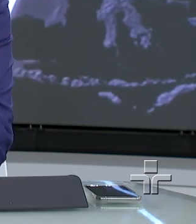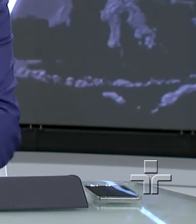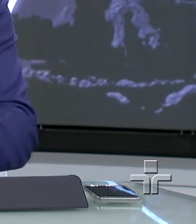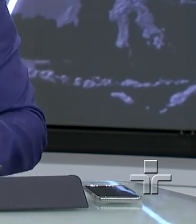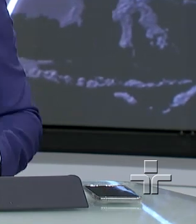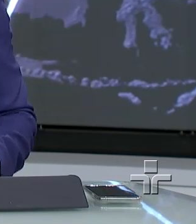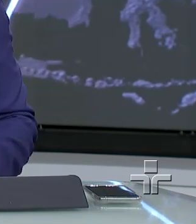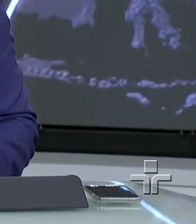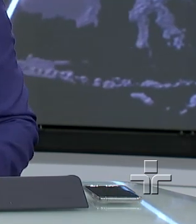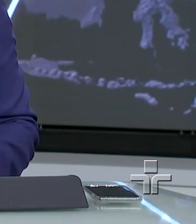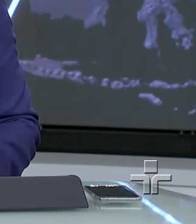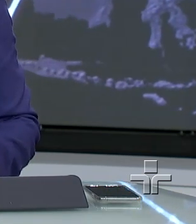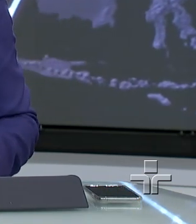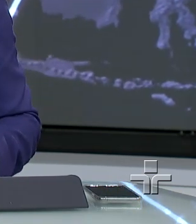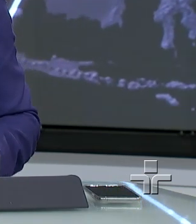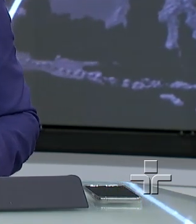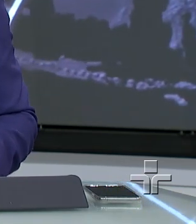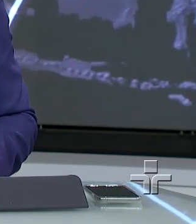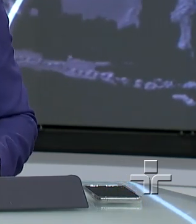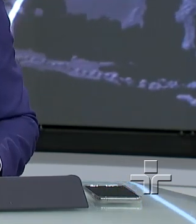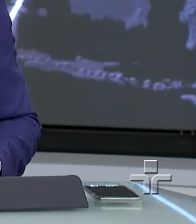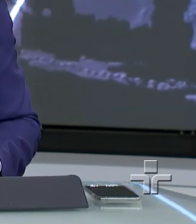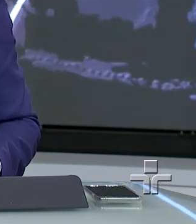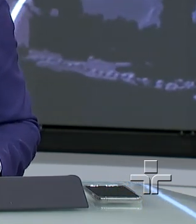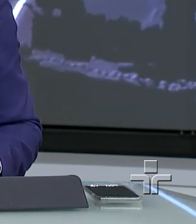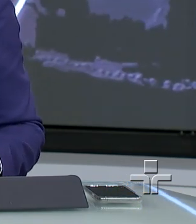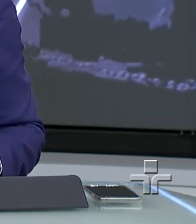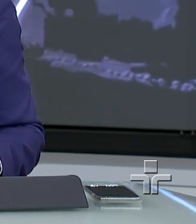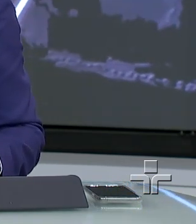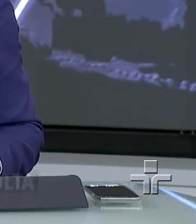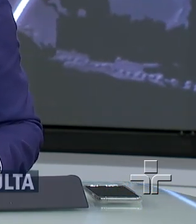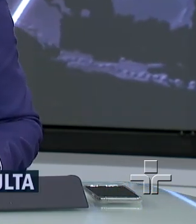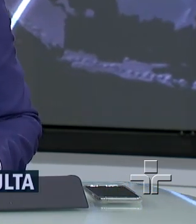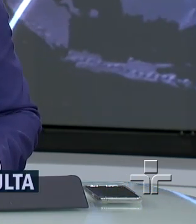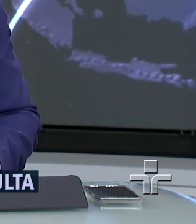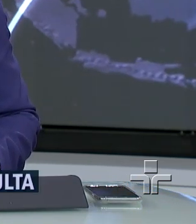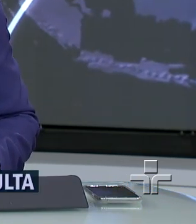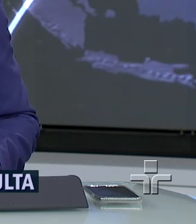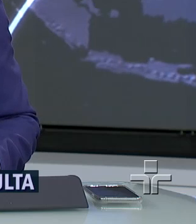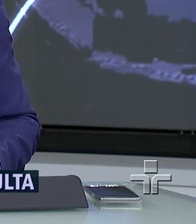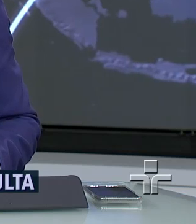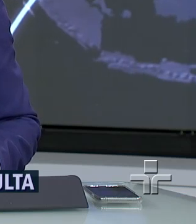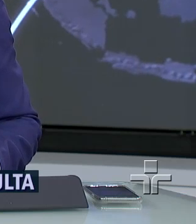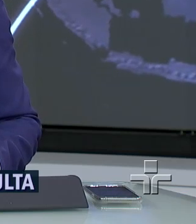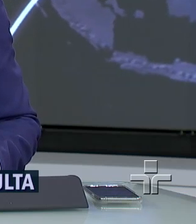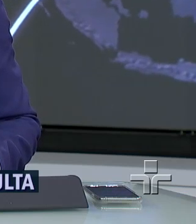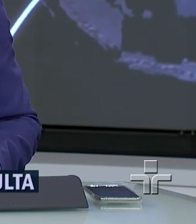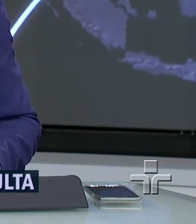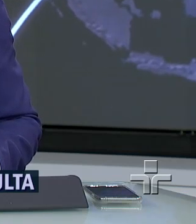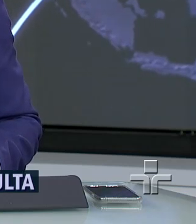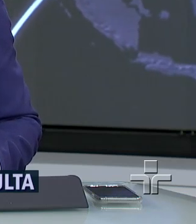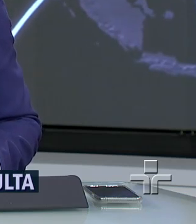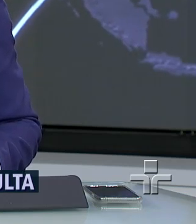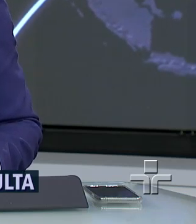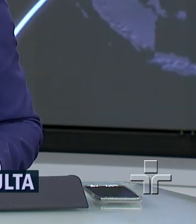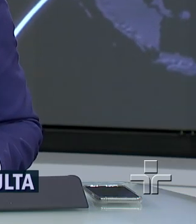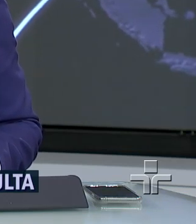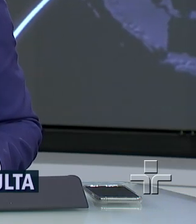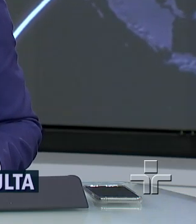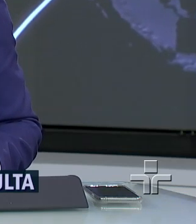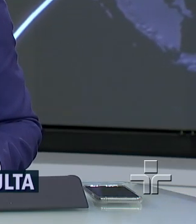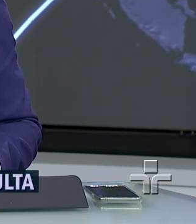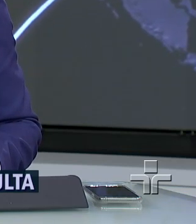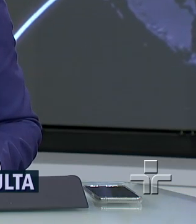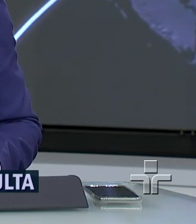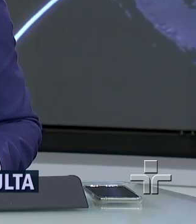declarações homofóbicas poderão se enquadrar no crime de racismo. A pena é de 1 a 3 anos de prisão, além de multa. Se houver divulgação